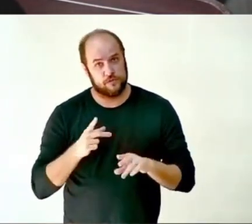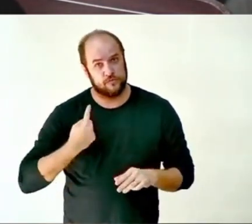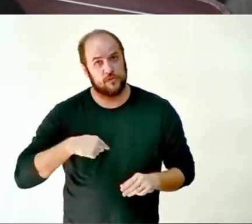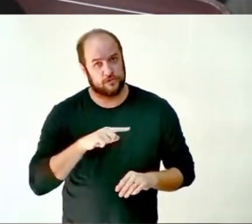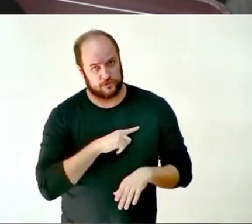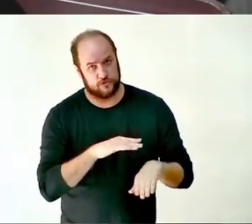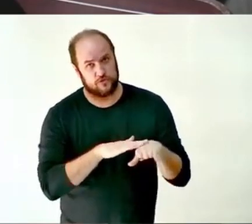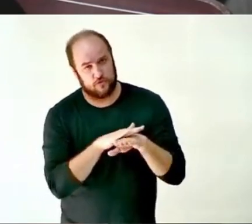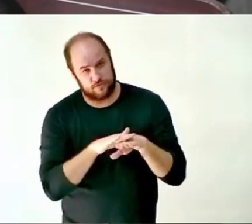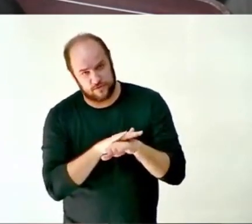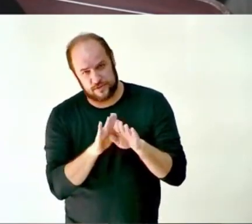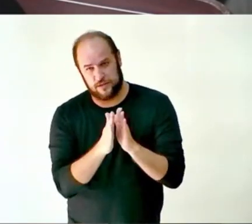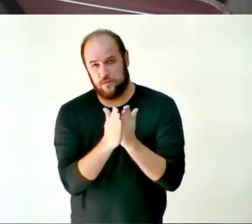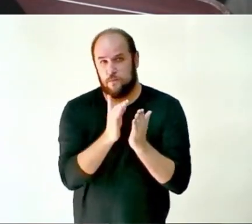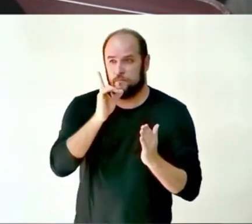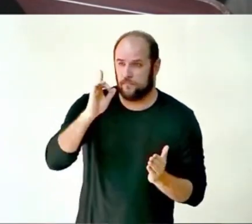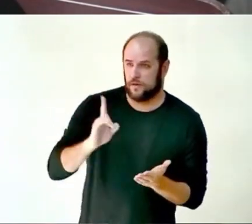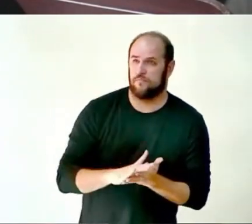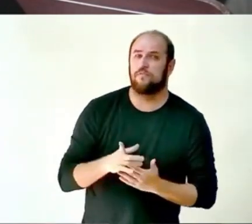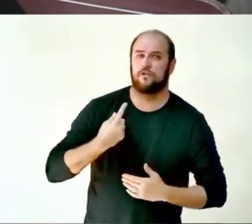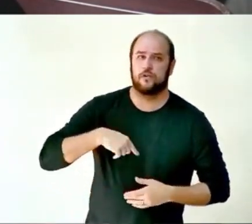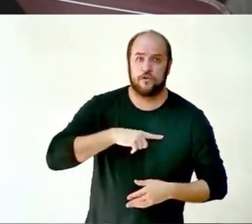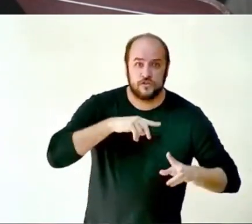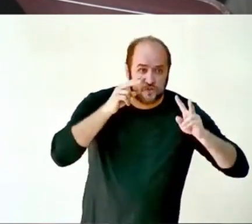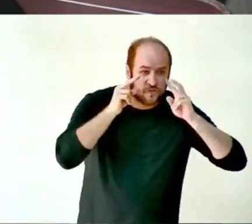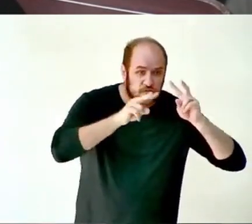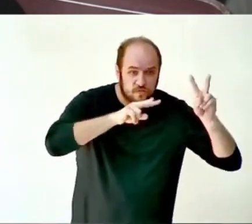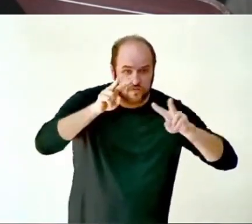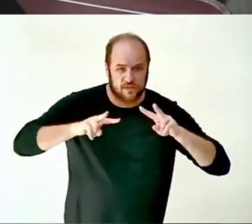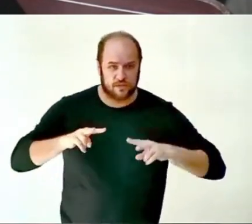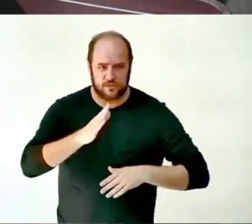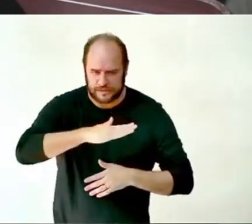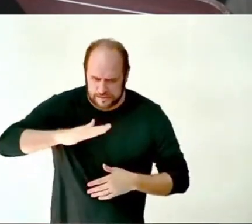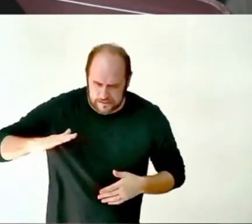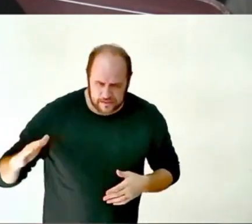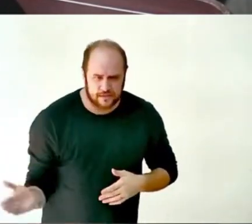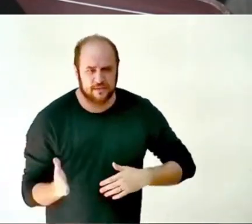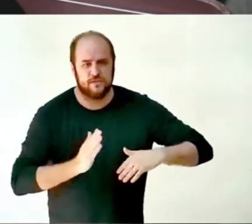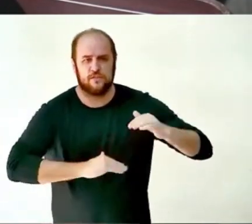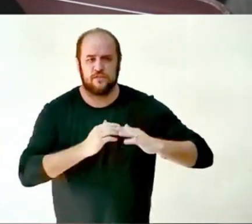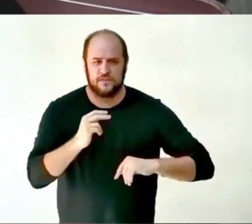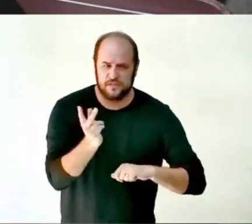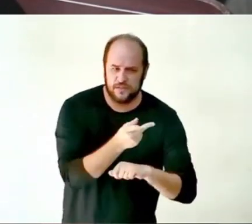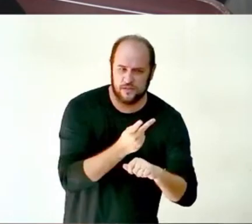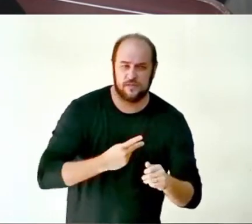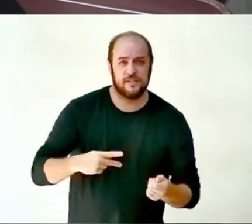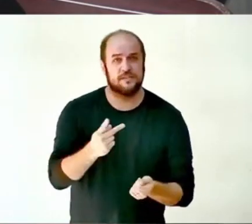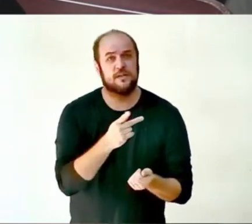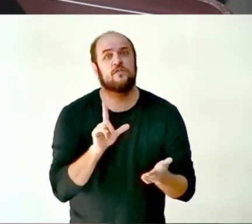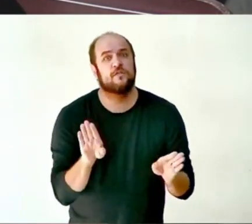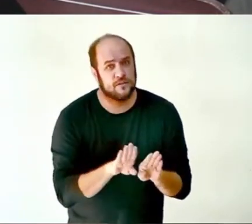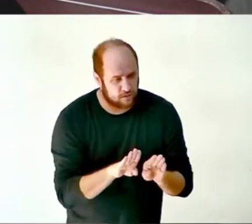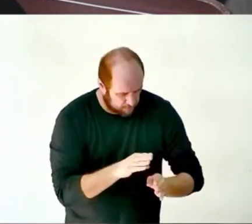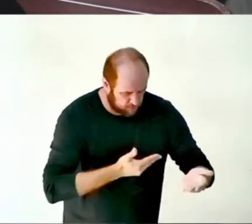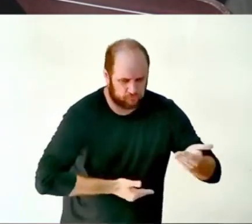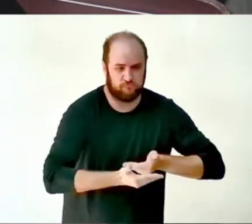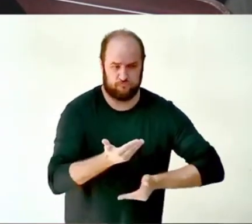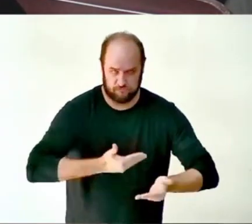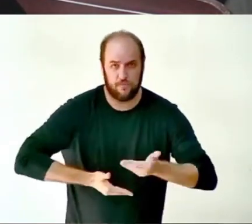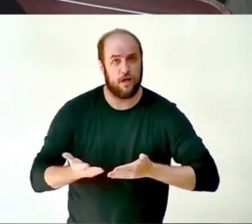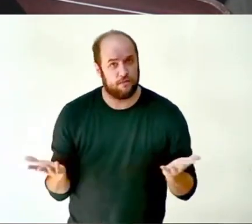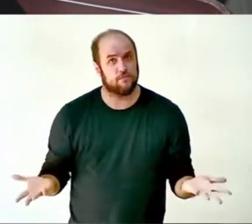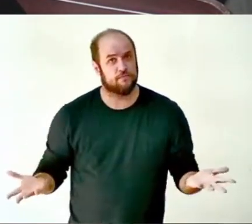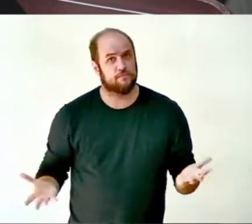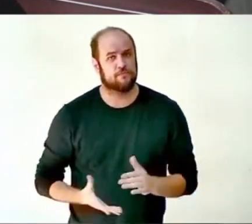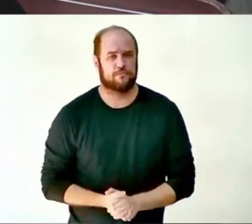conversando sobre a palavra de Deus, nós que estamos nos vendo aqui, e nossas crianças que estão fazendo o seu desenho, elas estão servindo também. Por isso eu tenho